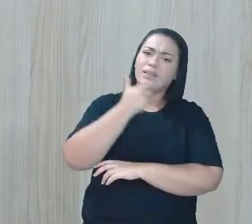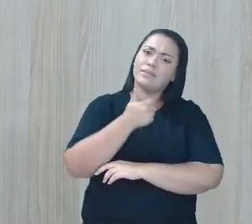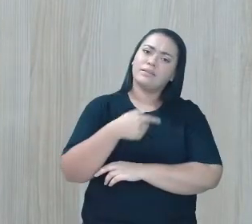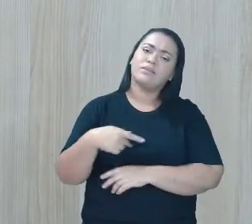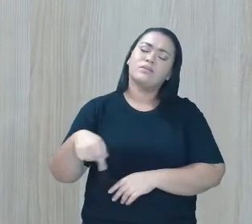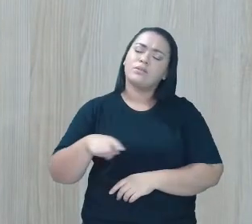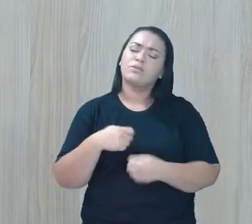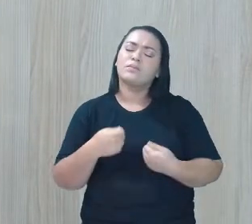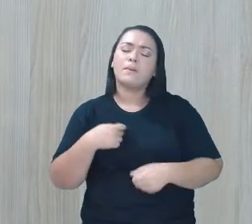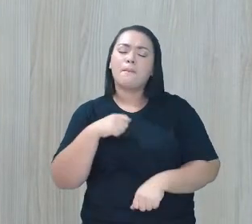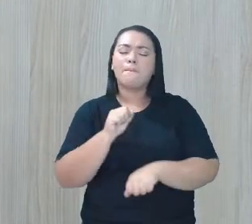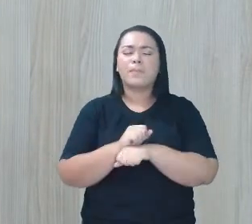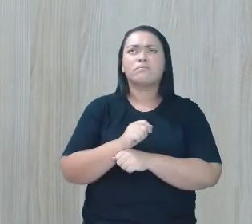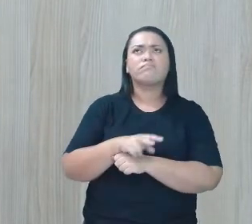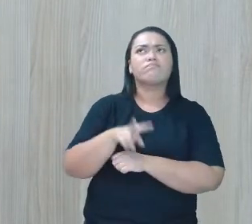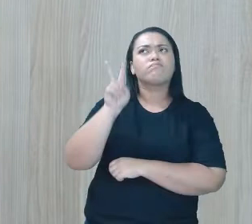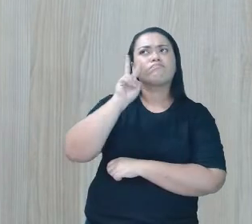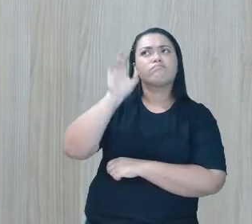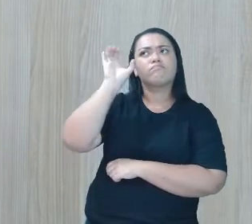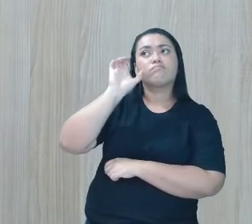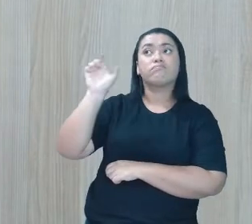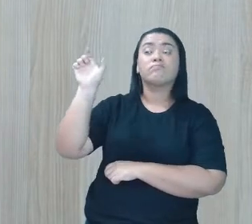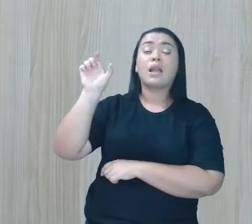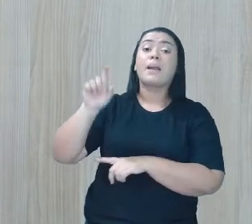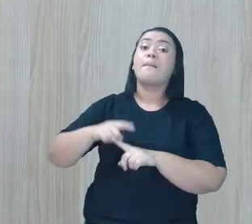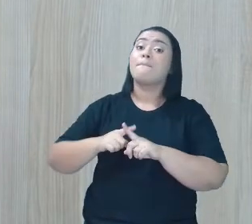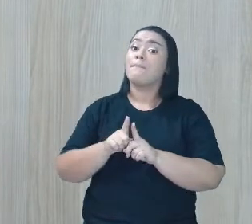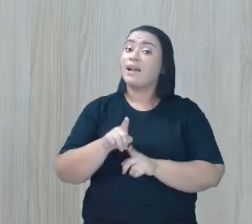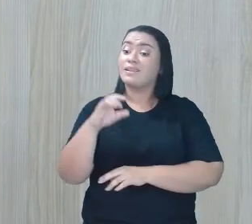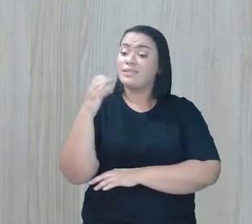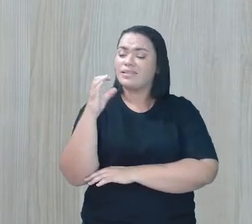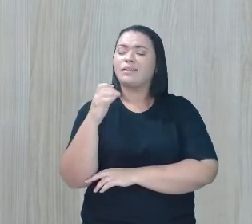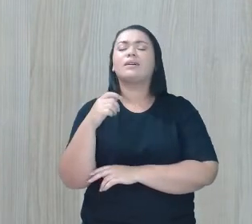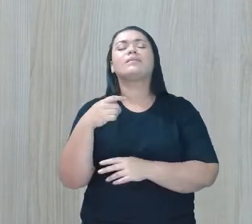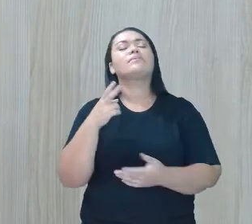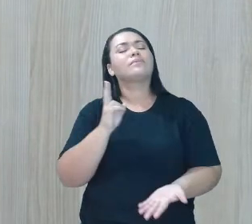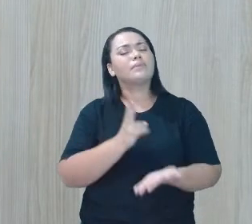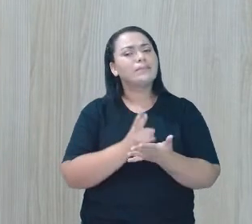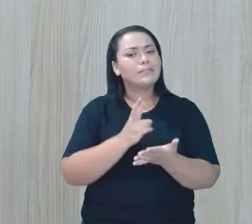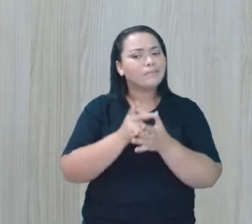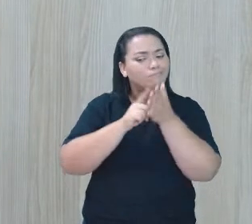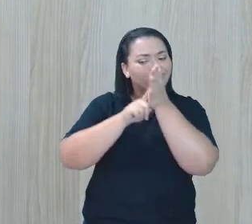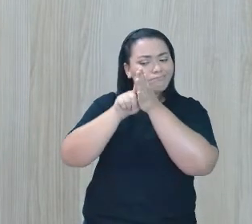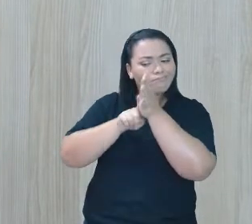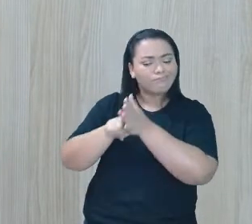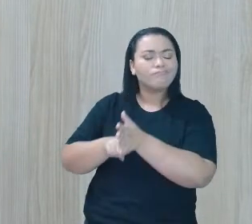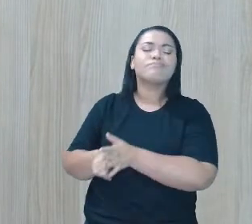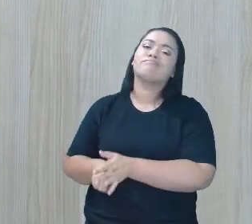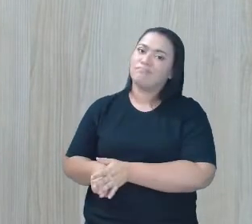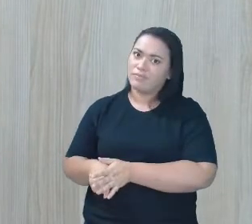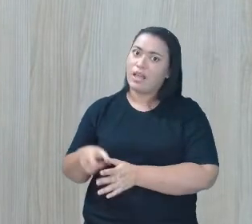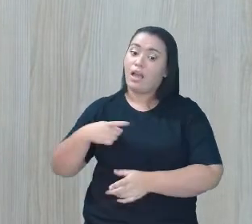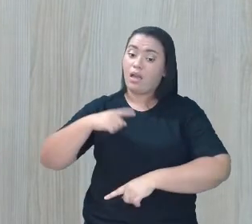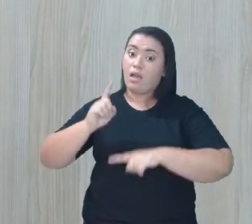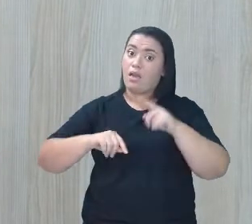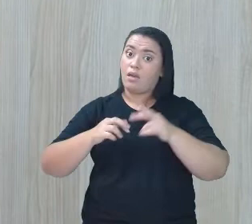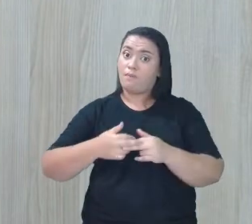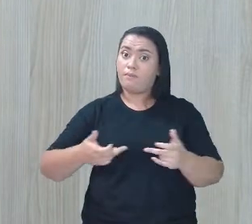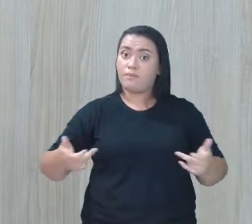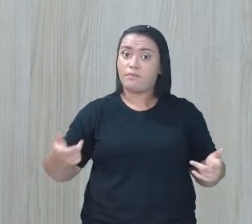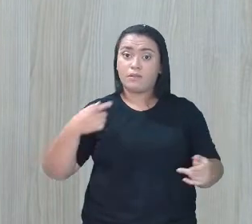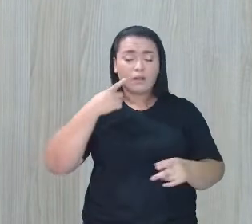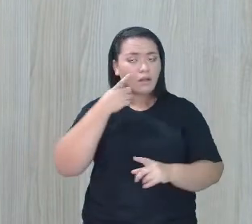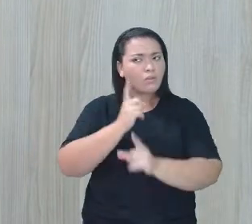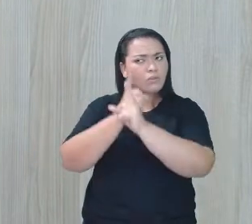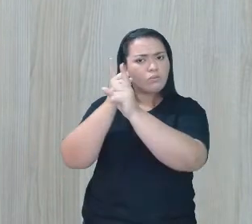paramos nenhum momento para observar. Mas os cientistas, eles sempre estão ligados e com grandes equipamentos, né, professora? Para observar